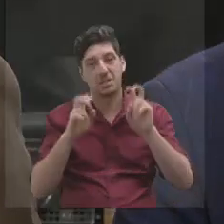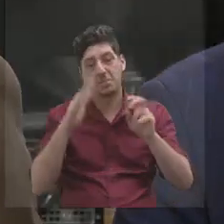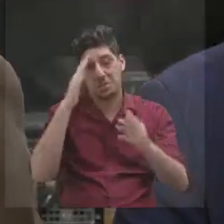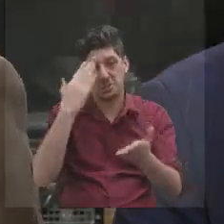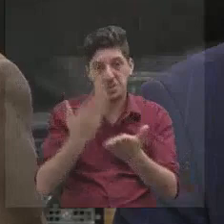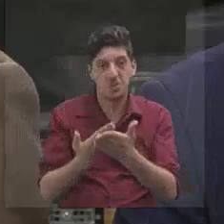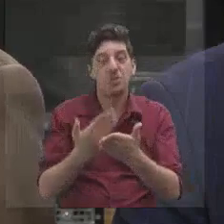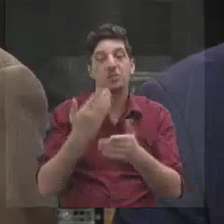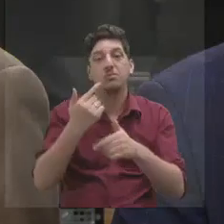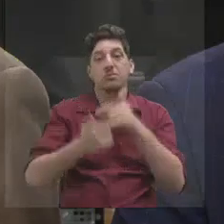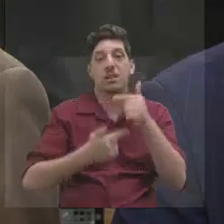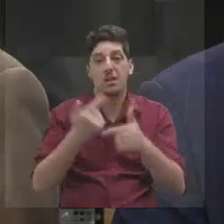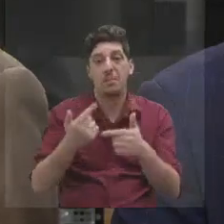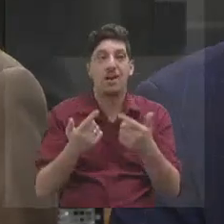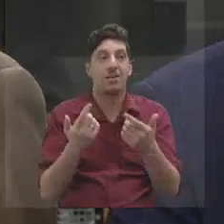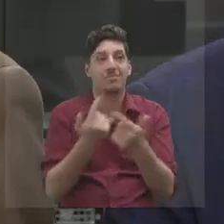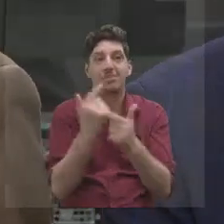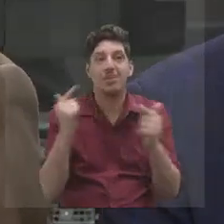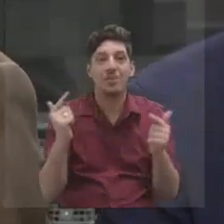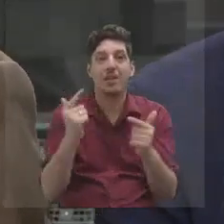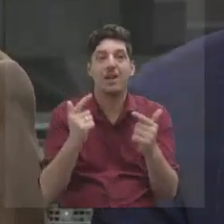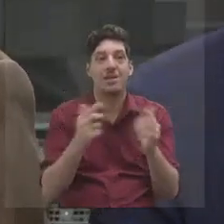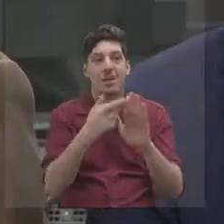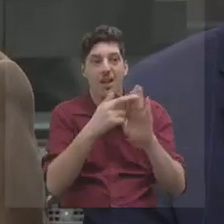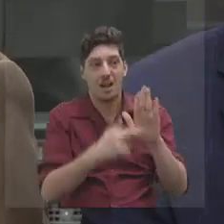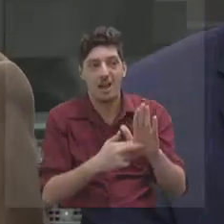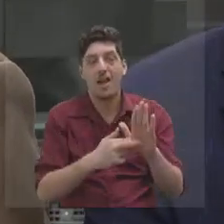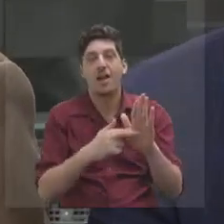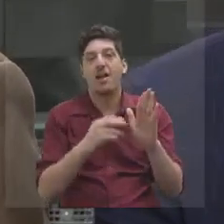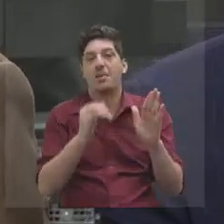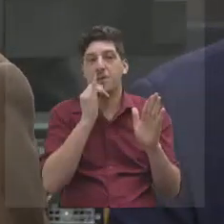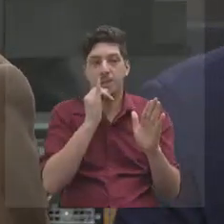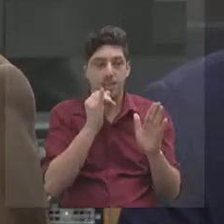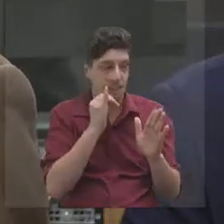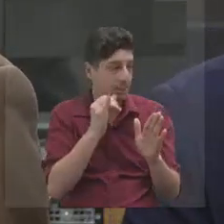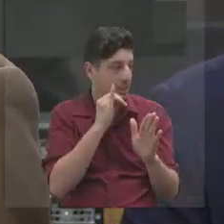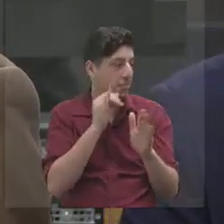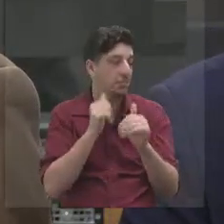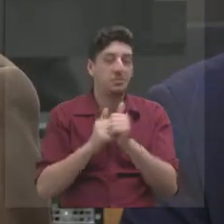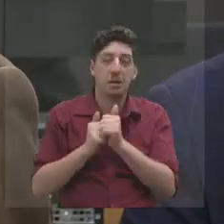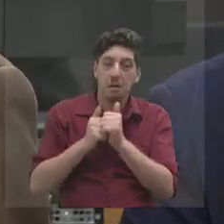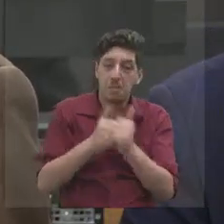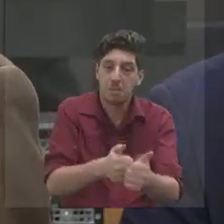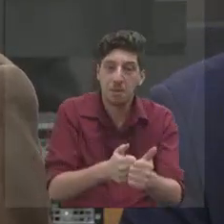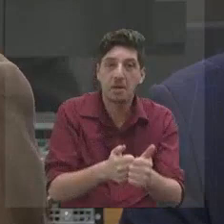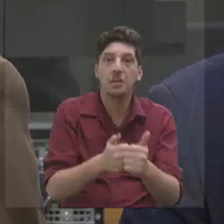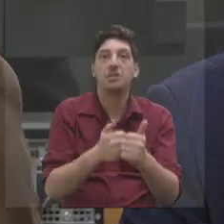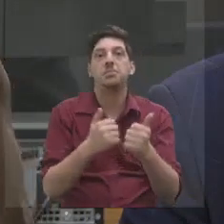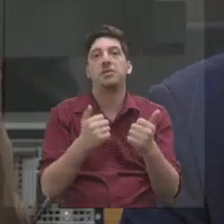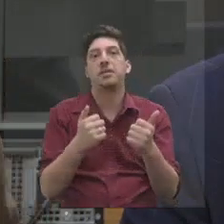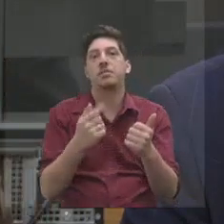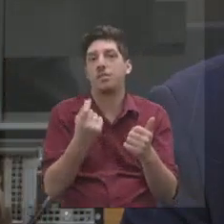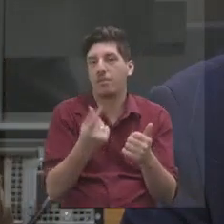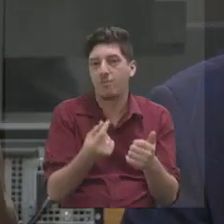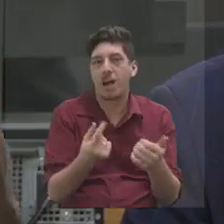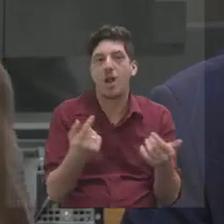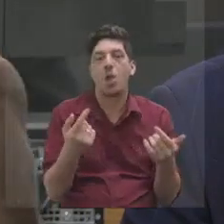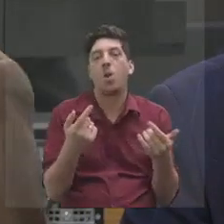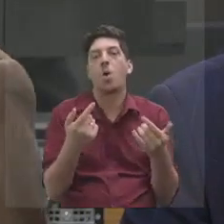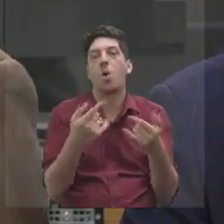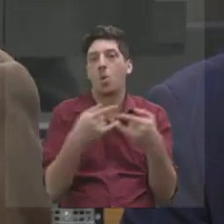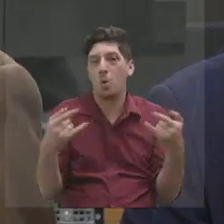que o serviço tem uma regulação né Tanto do ponto de vista do acompanhamento da modicidade tarifária quanto